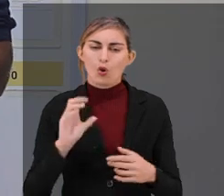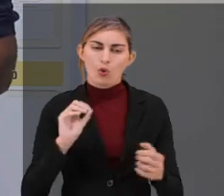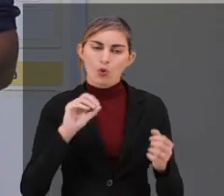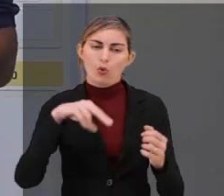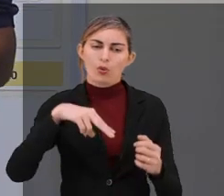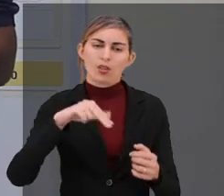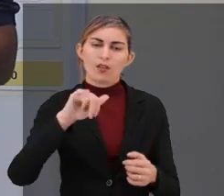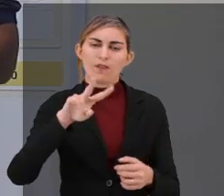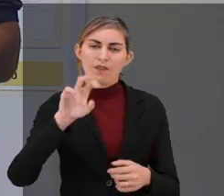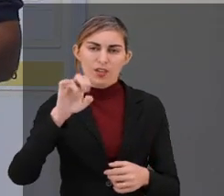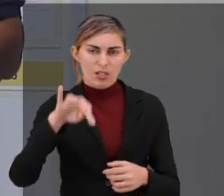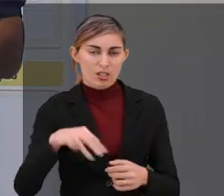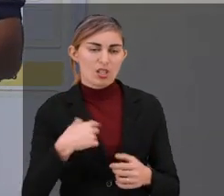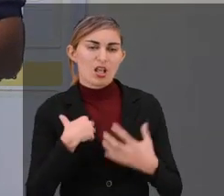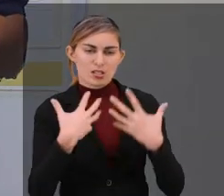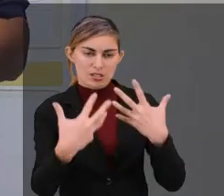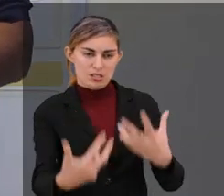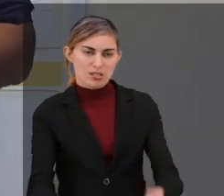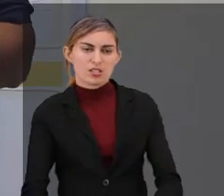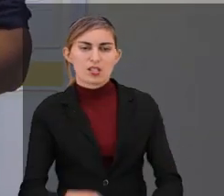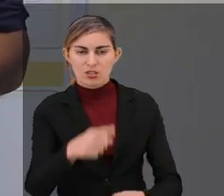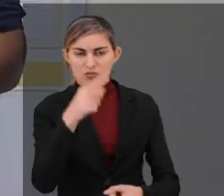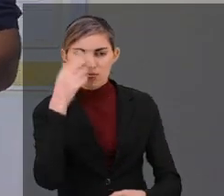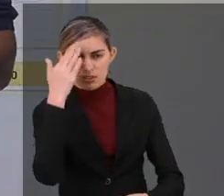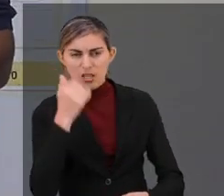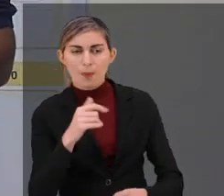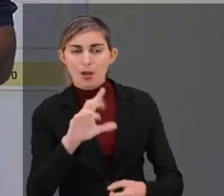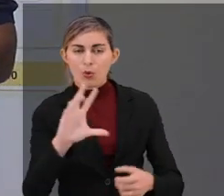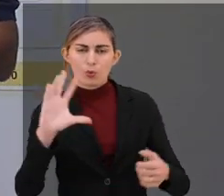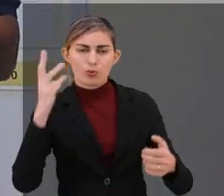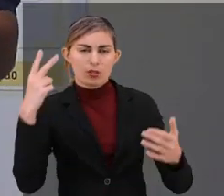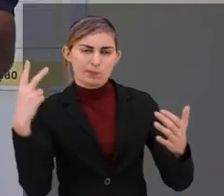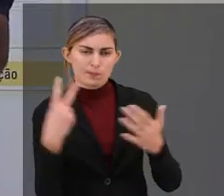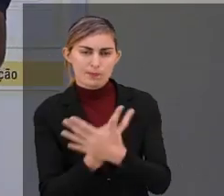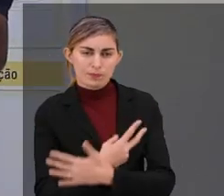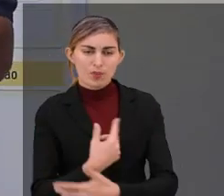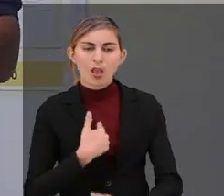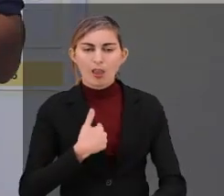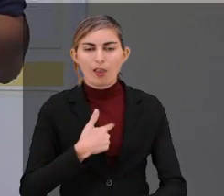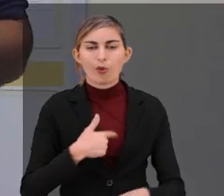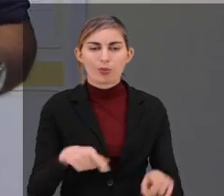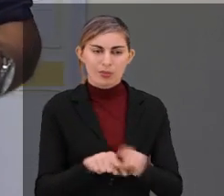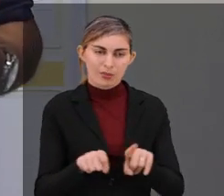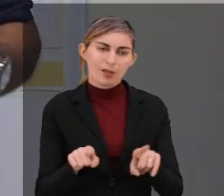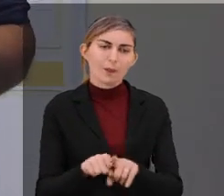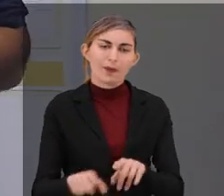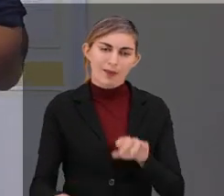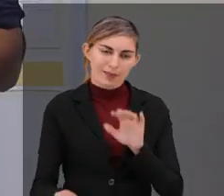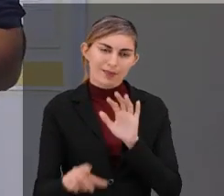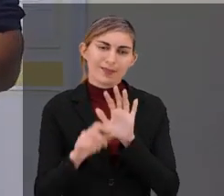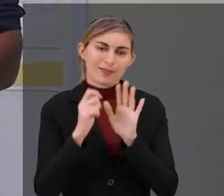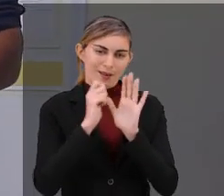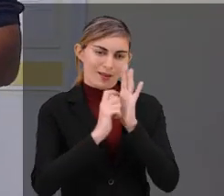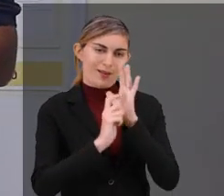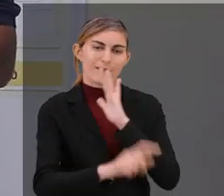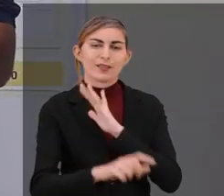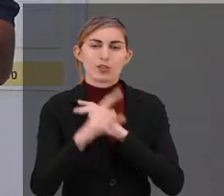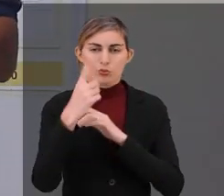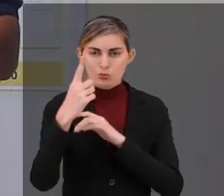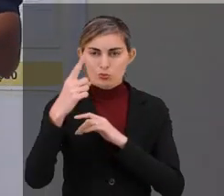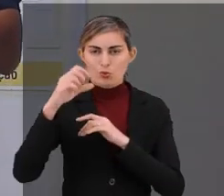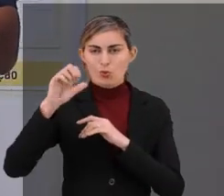conivente com a situação. Entendi. E na hora que ocorreu o acidente, eu acabo entrando naquele artigo 186 do Código